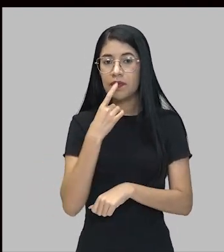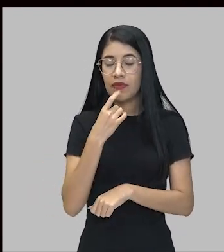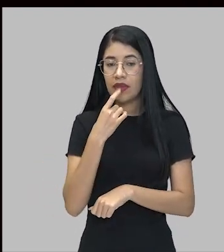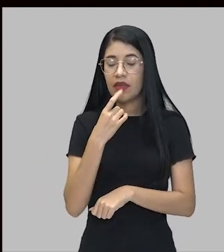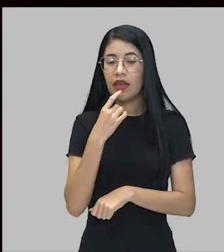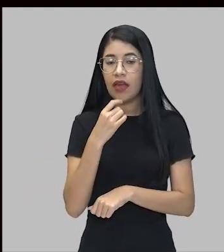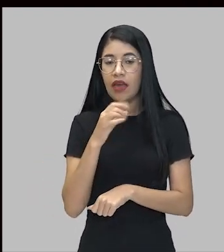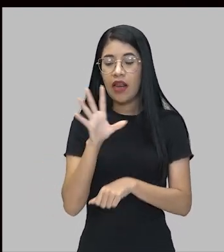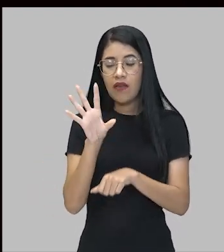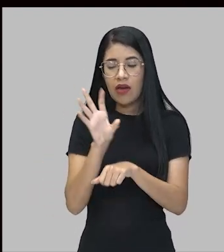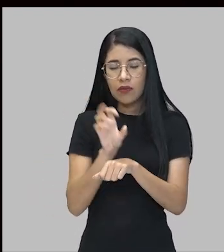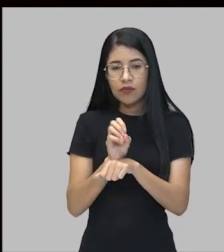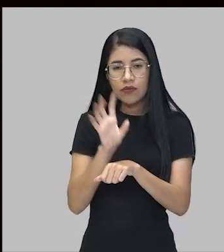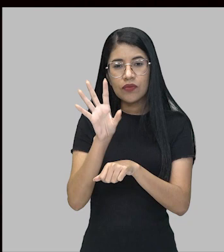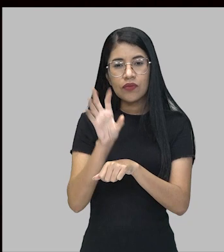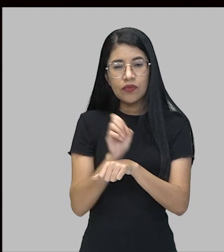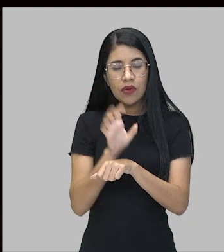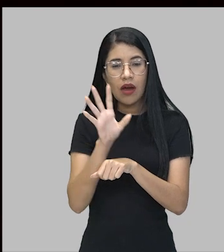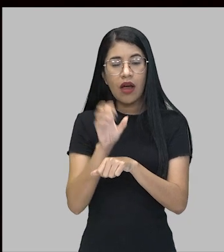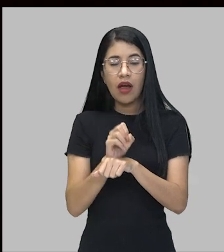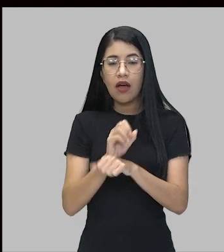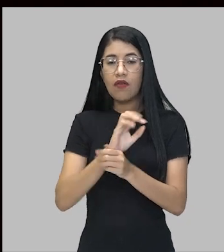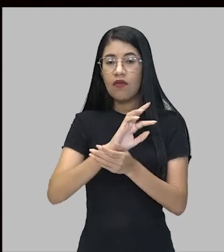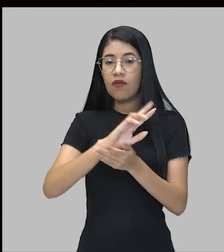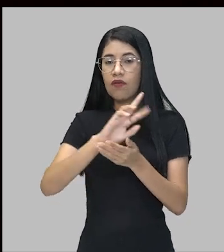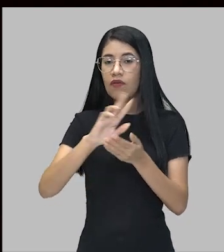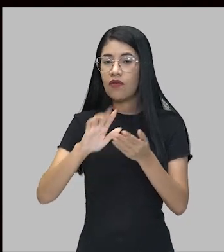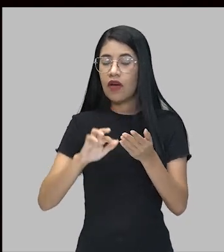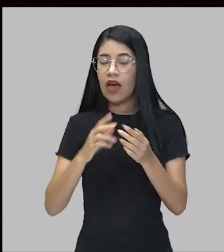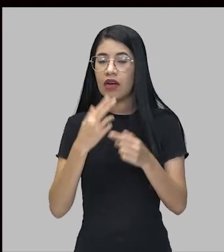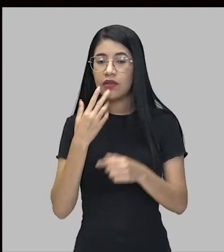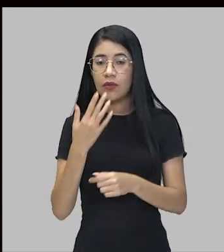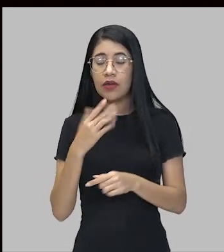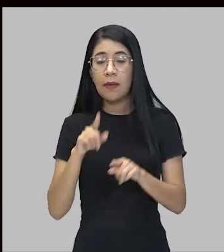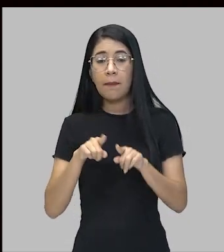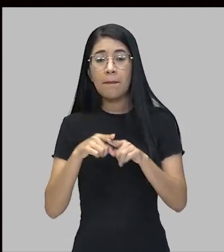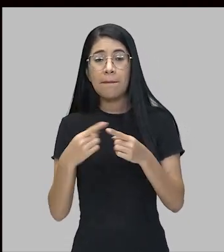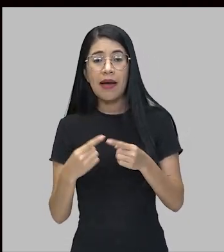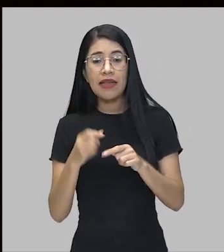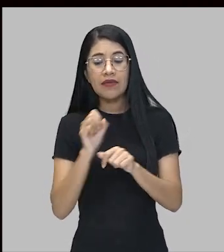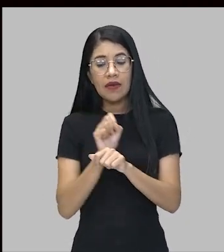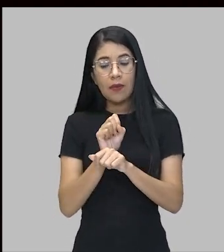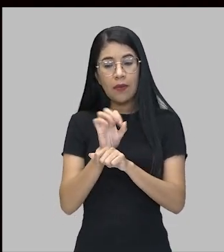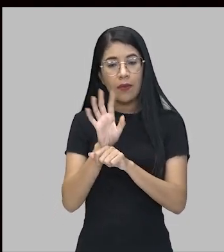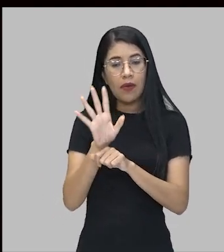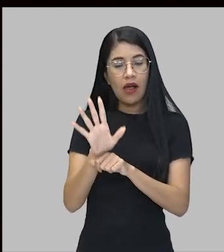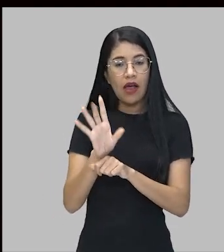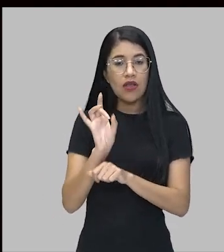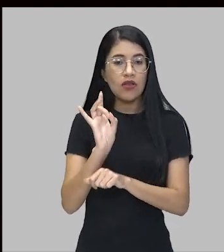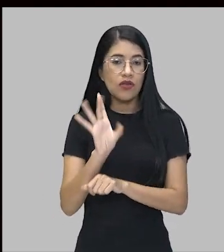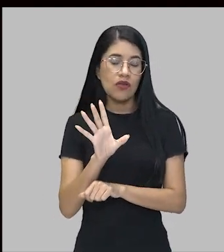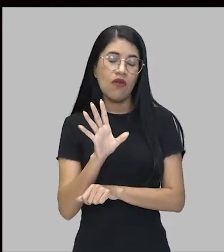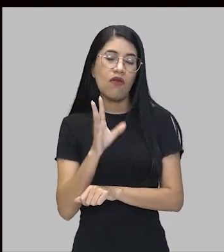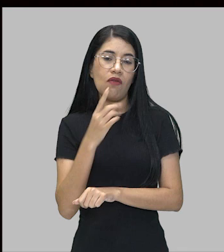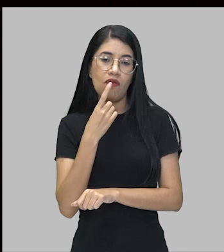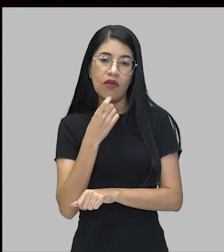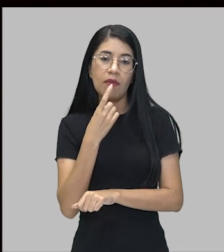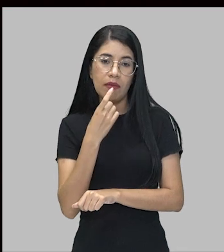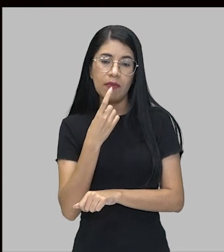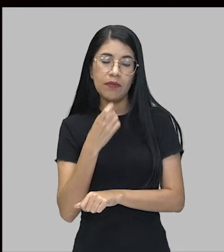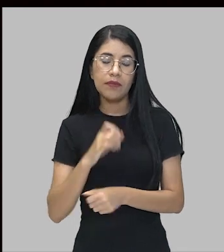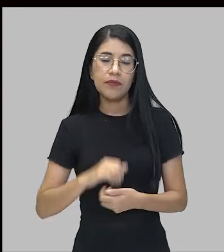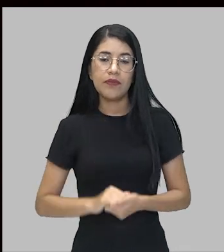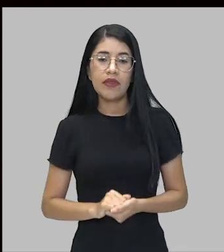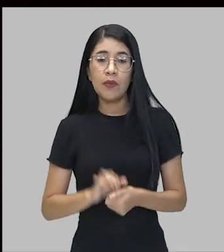vai absorver todas as cores, mas vai refletir apenas o vermelho. Um objeto vermelho, ele